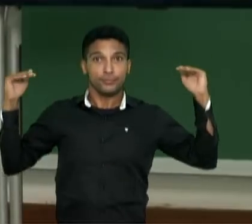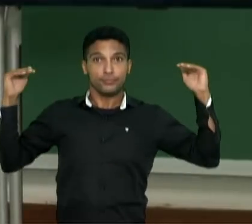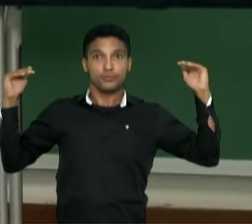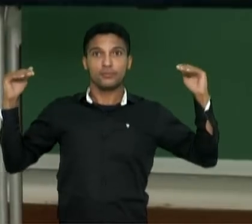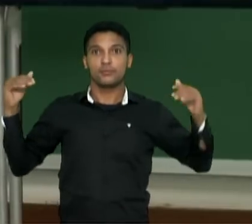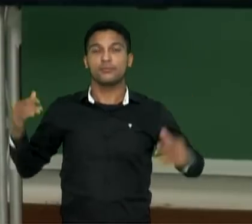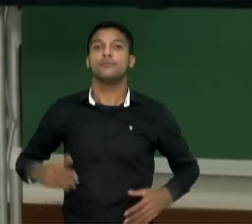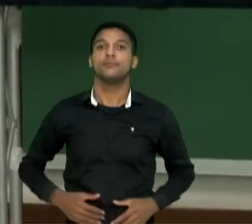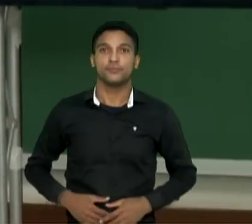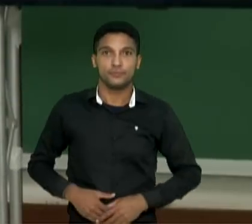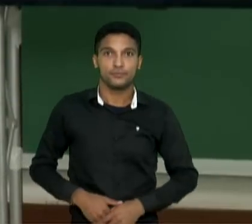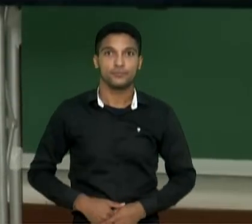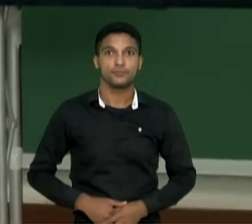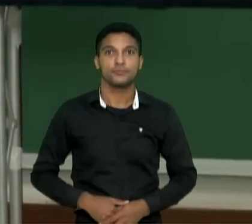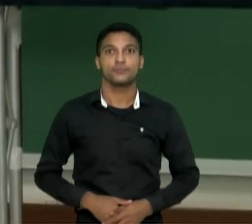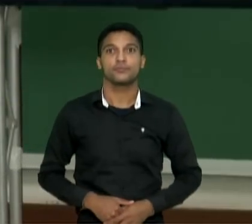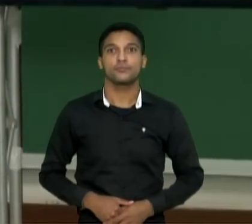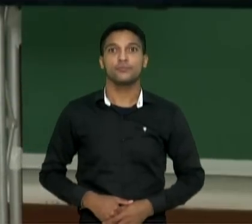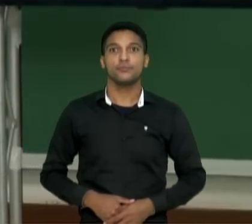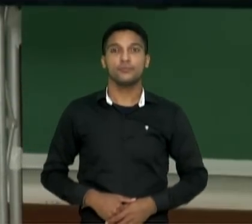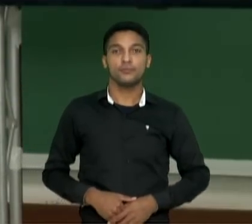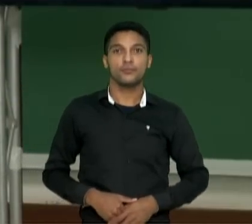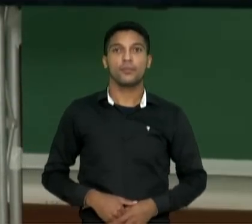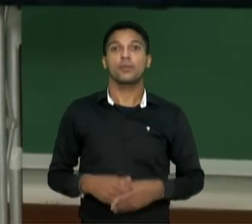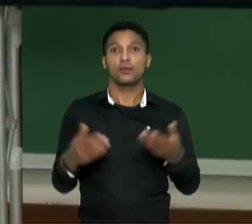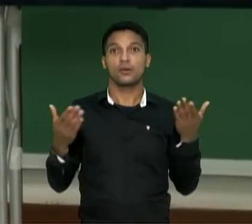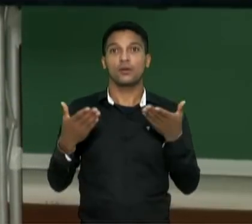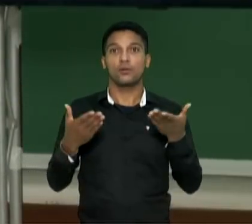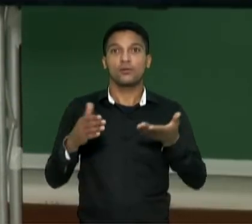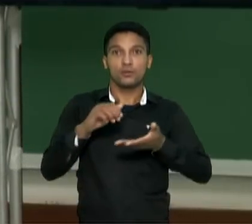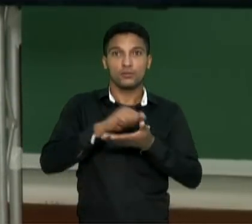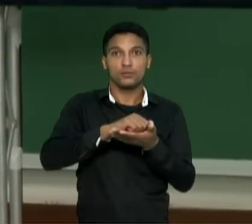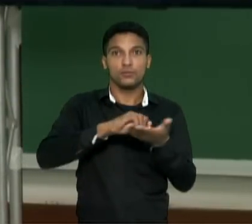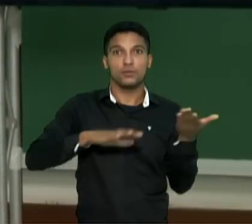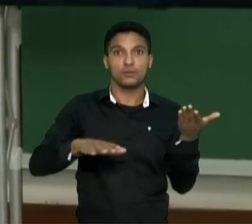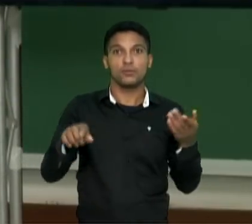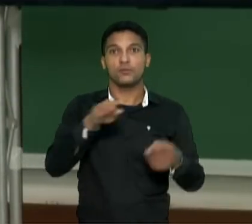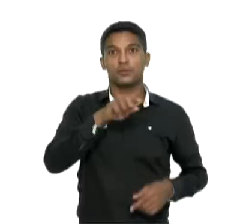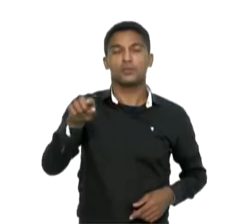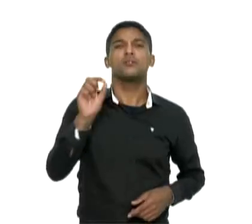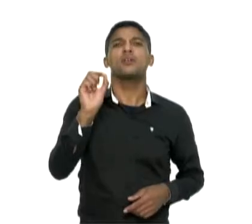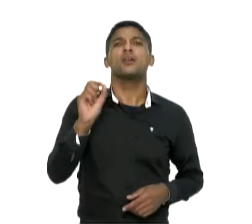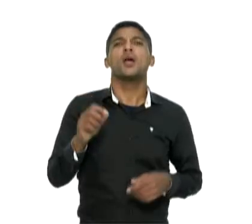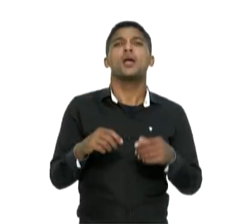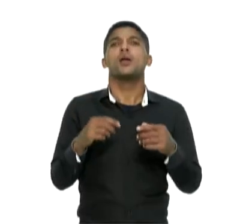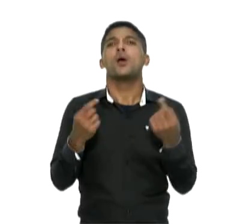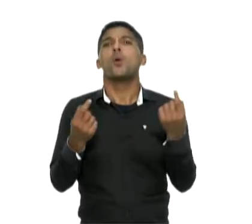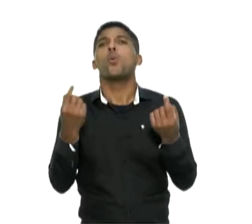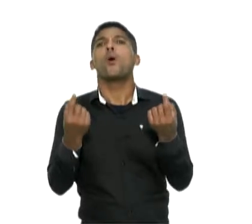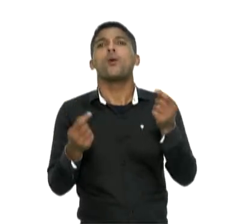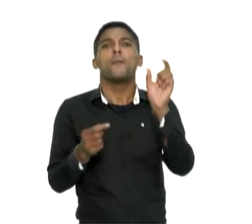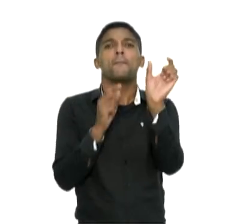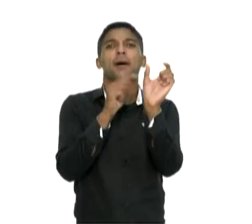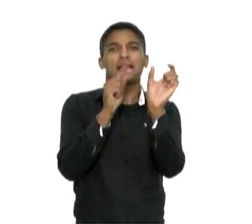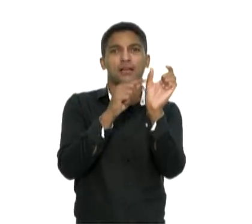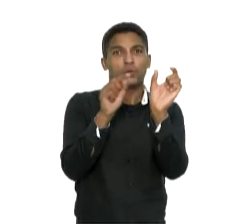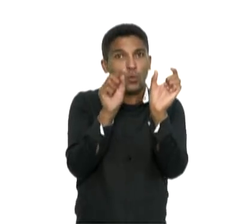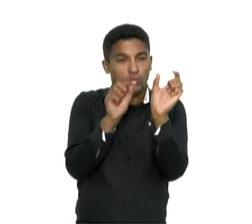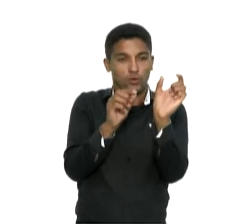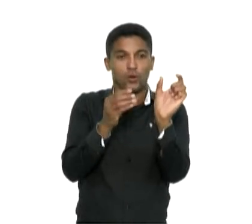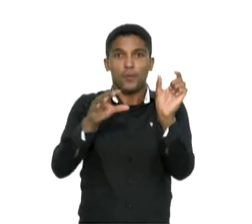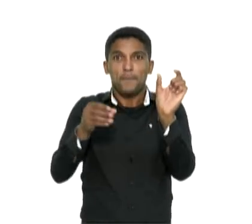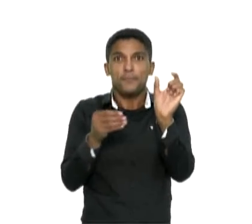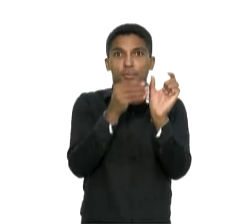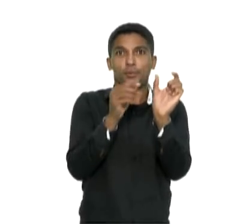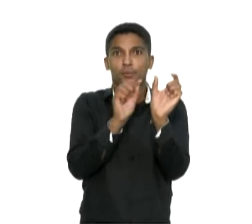Agora eu vou dar uma atividade aqui para vocês. Que palavra se adapta melhor ao espaço deixado na frase a